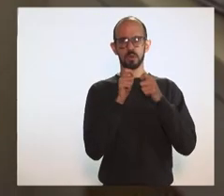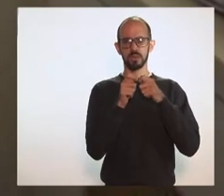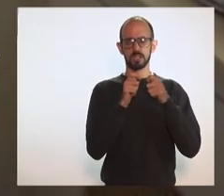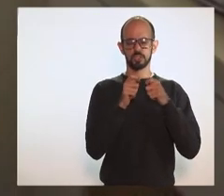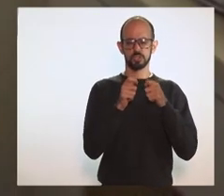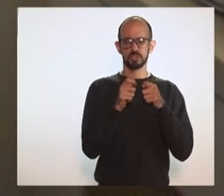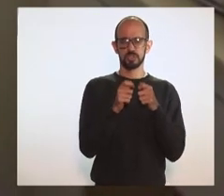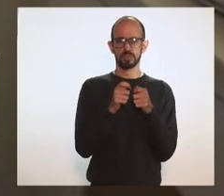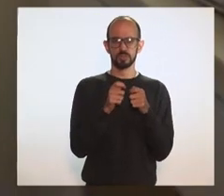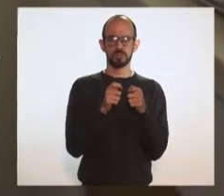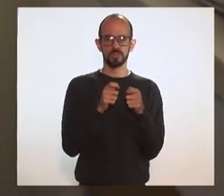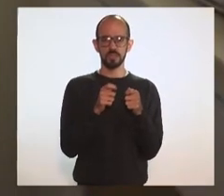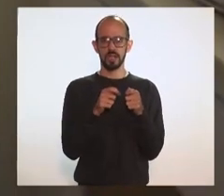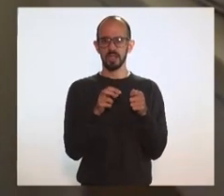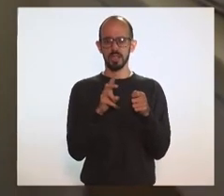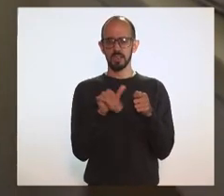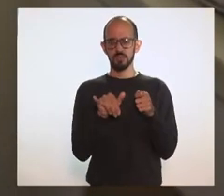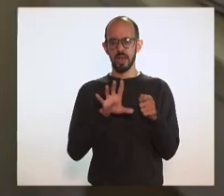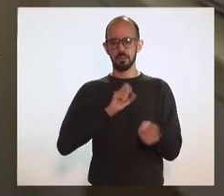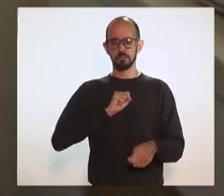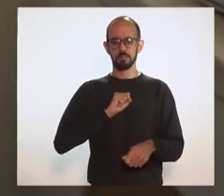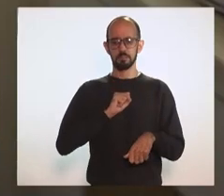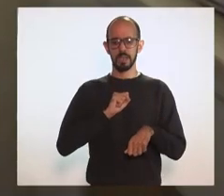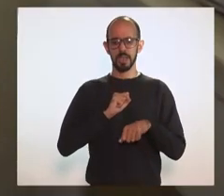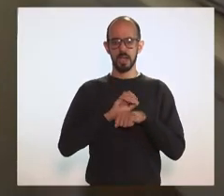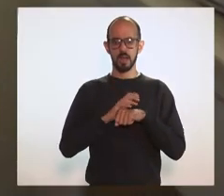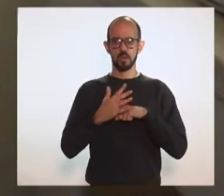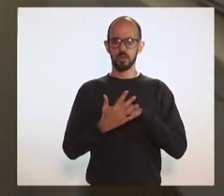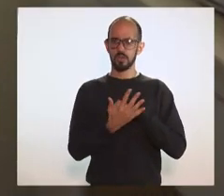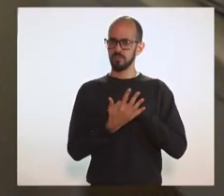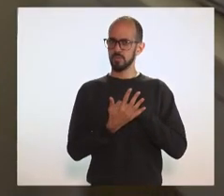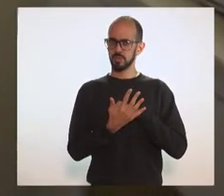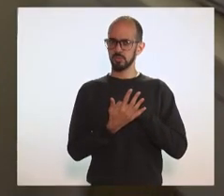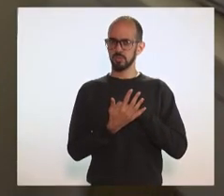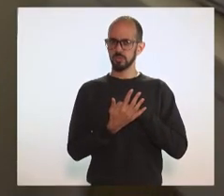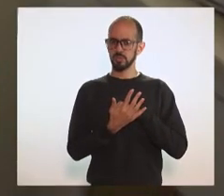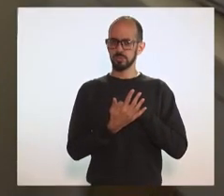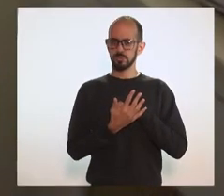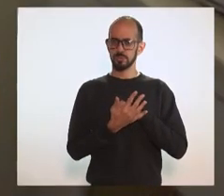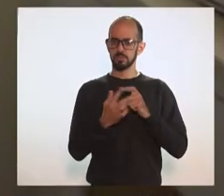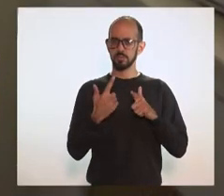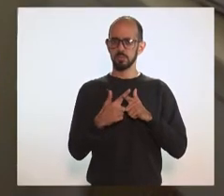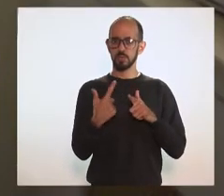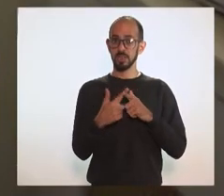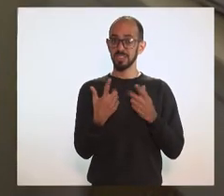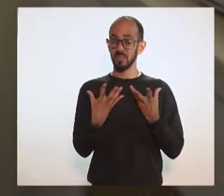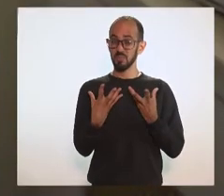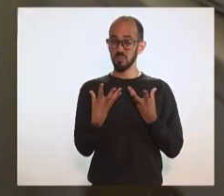isso, ele vai se contaminar, porque estão